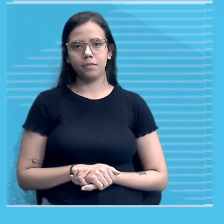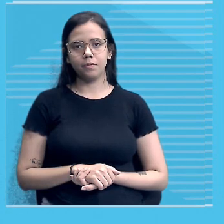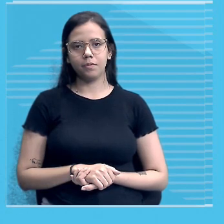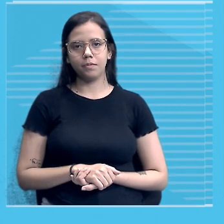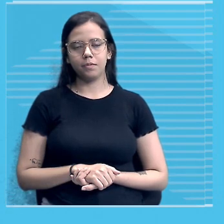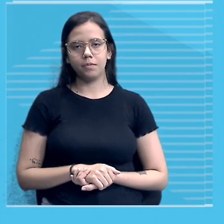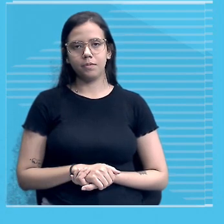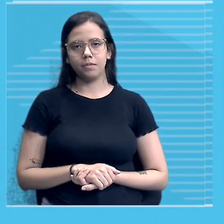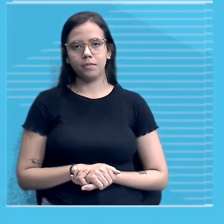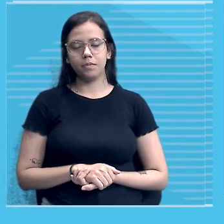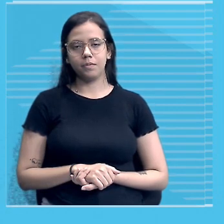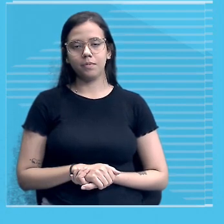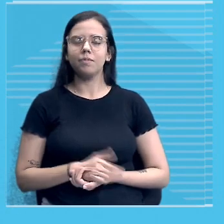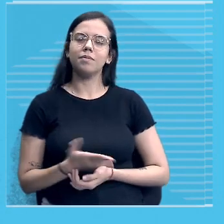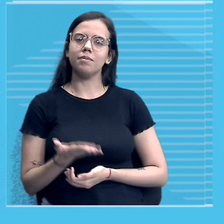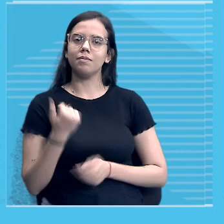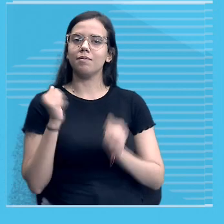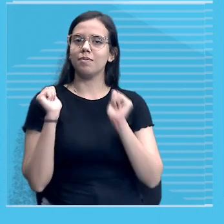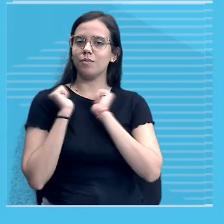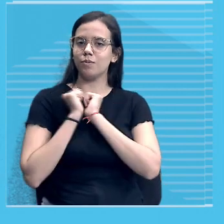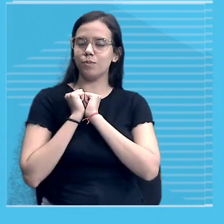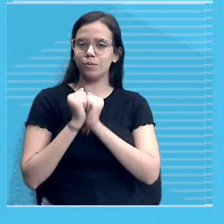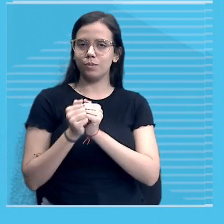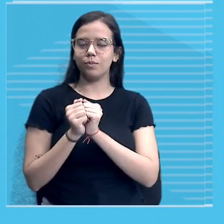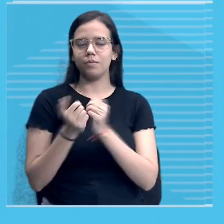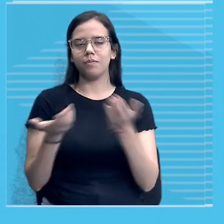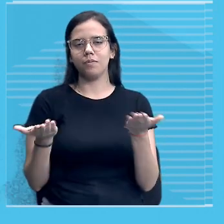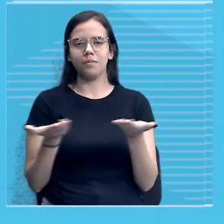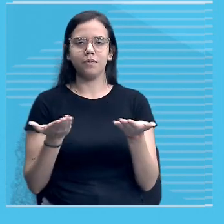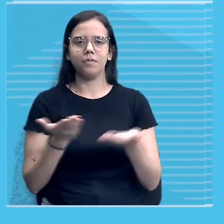e vamos aqui comigo ó